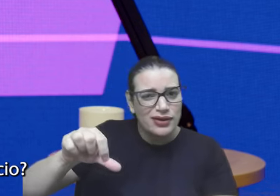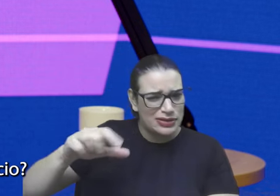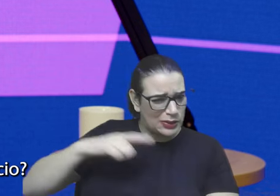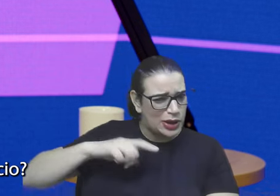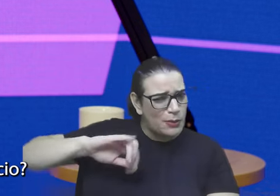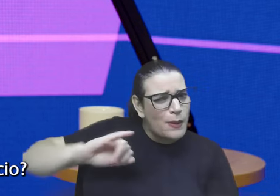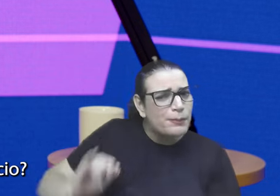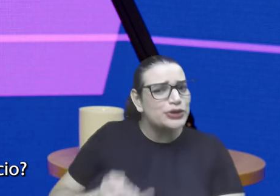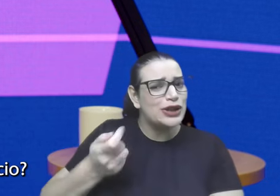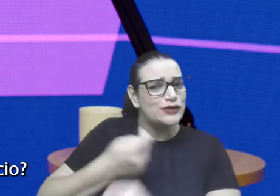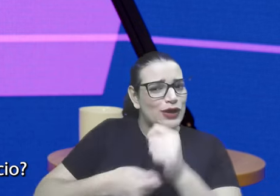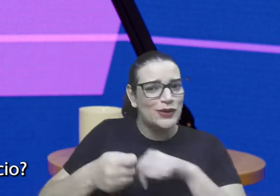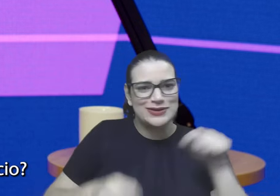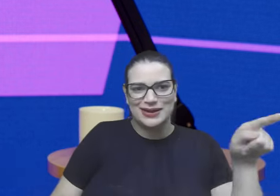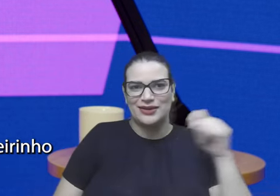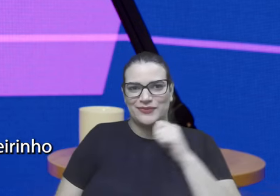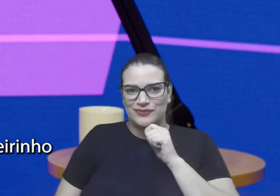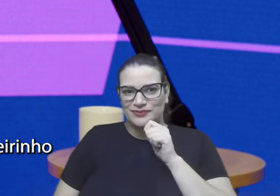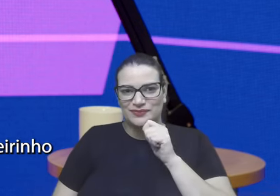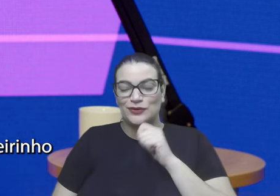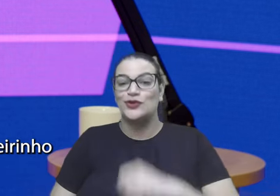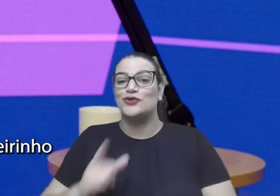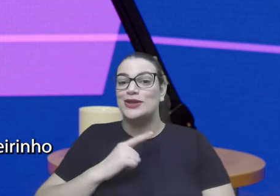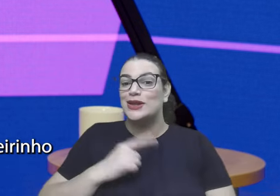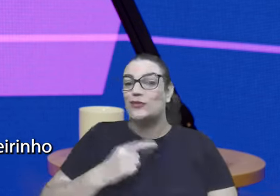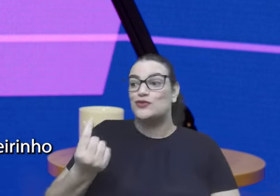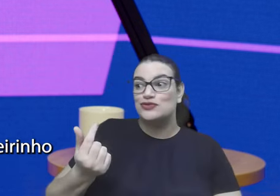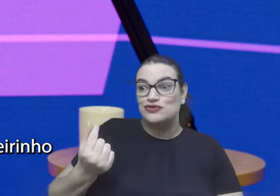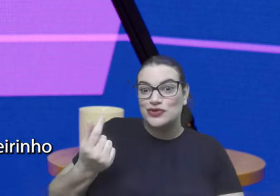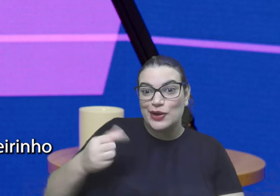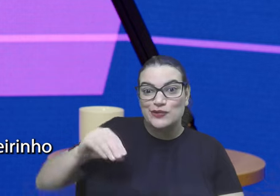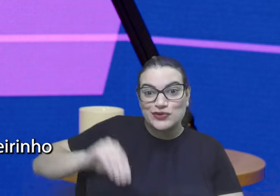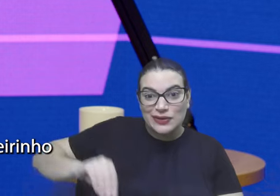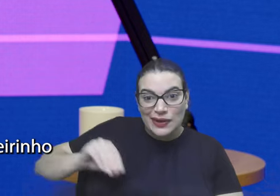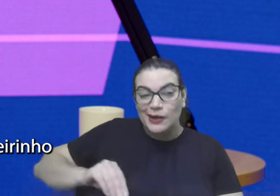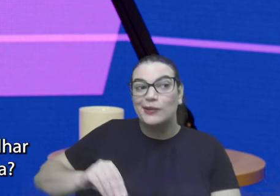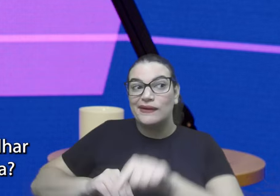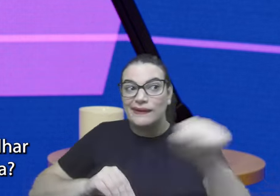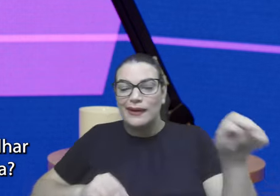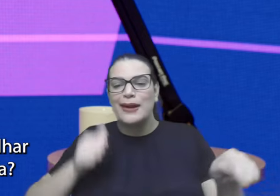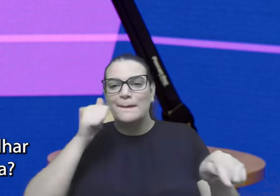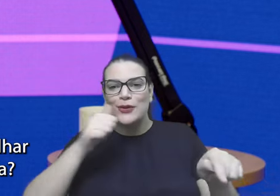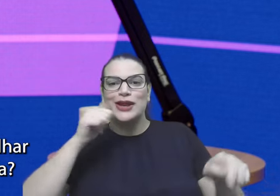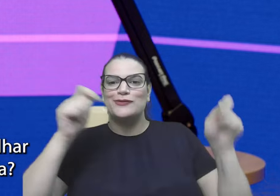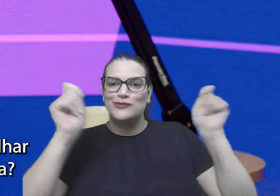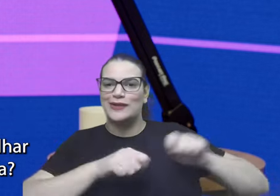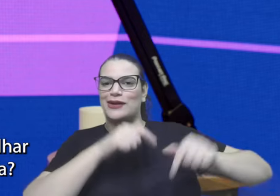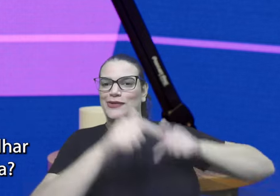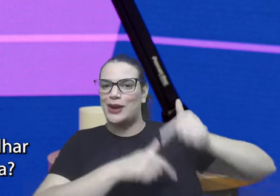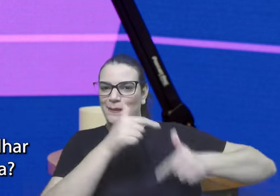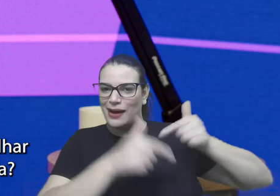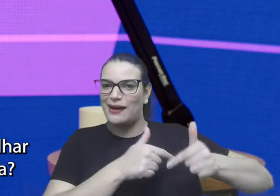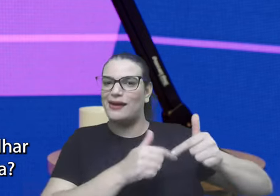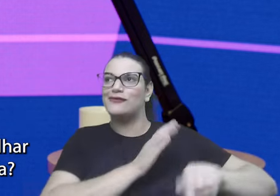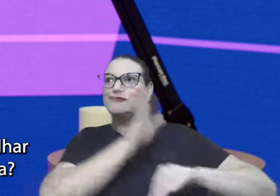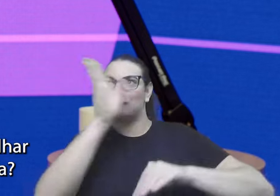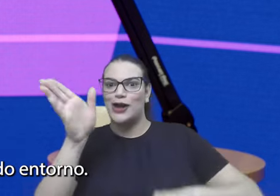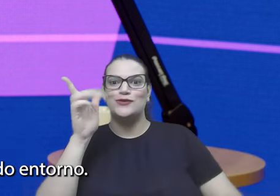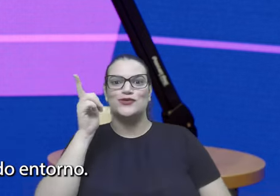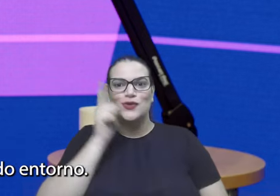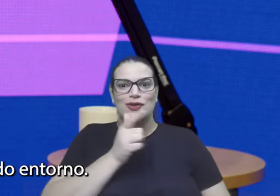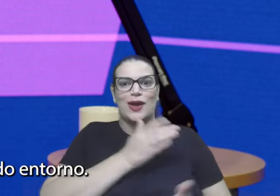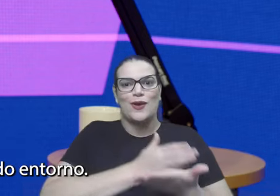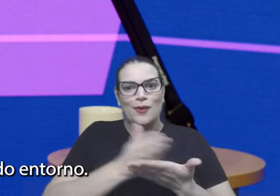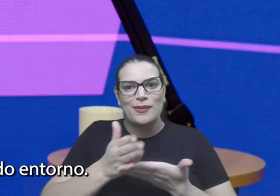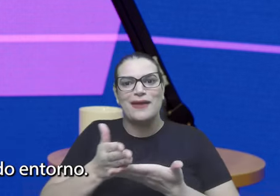oportunidade de negócio onde você vai ganhar um dinheirinho e essa mulher também vai conseguir trabalhar e ganhar o dinheirinho dela e a